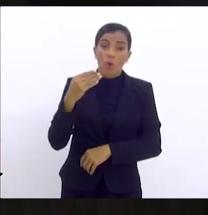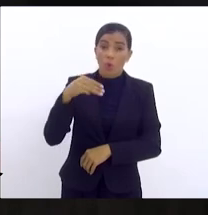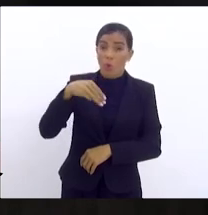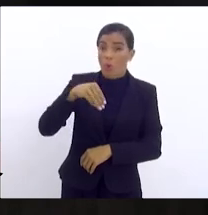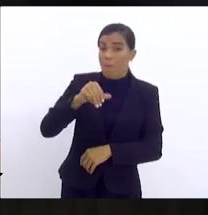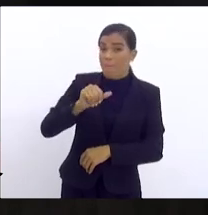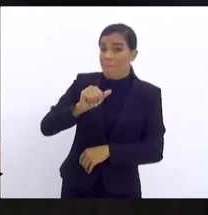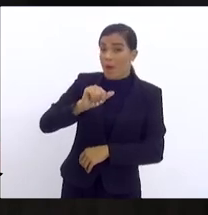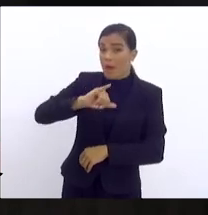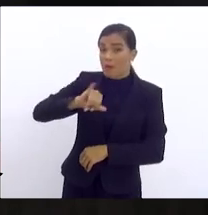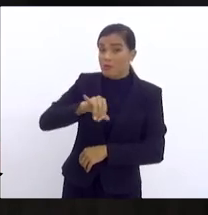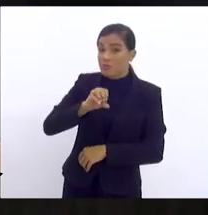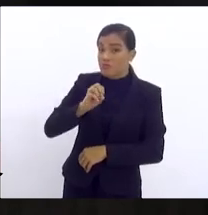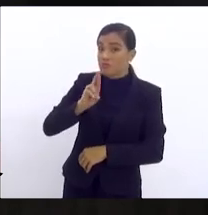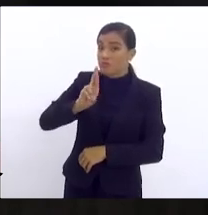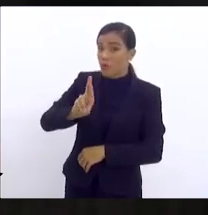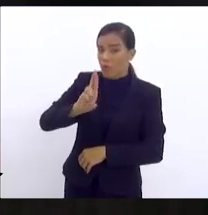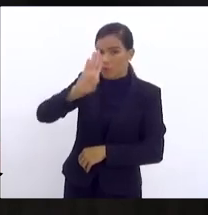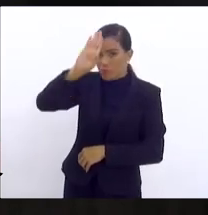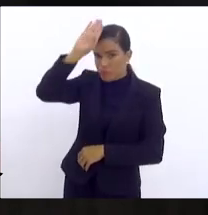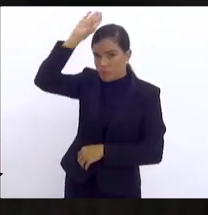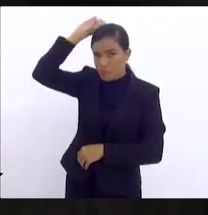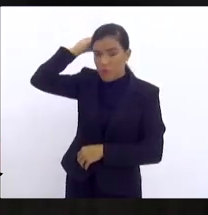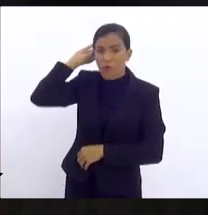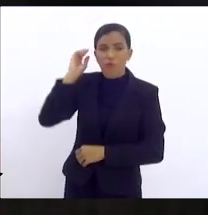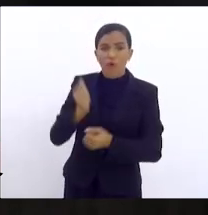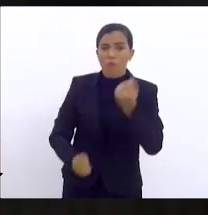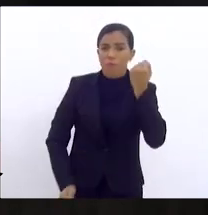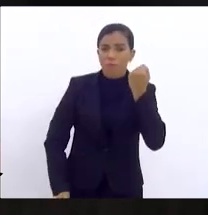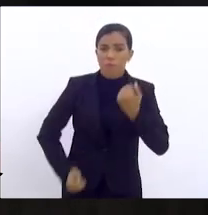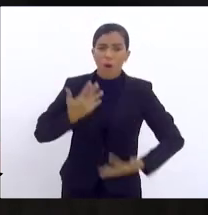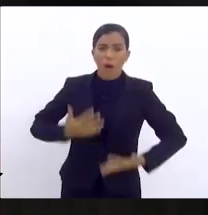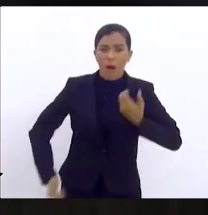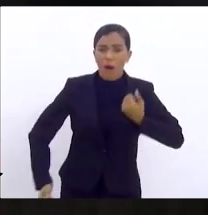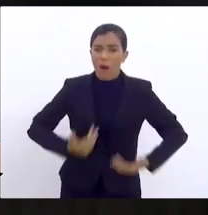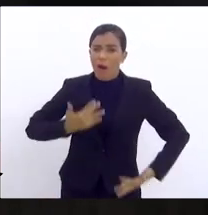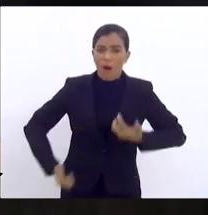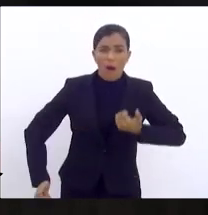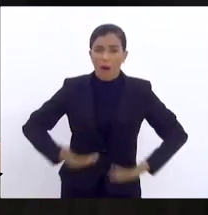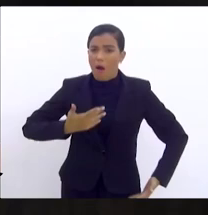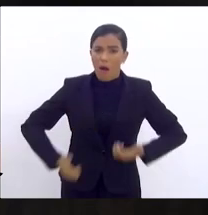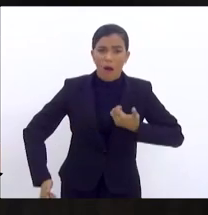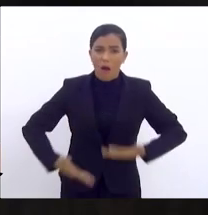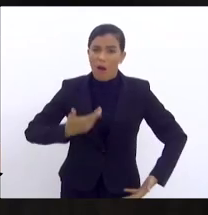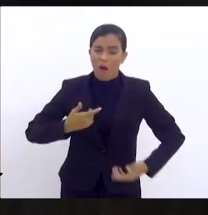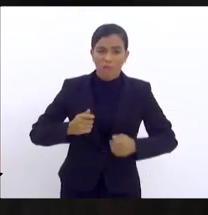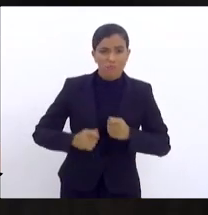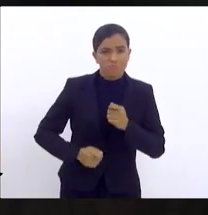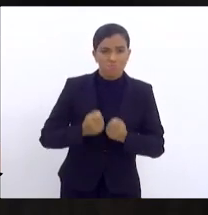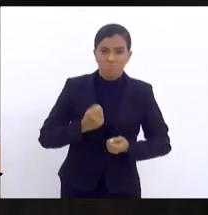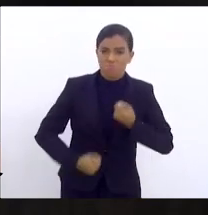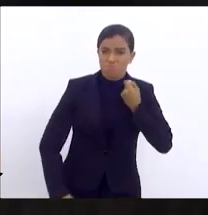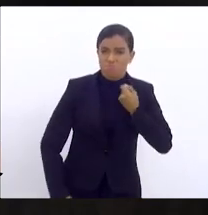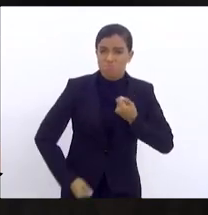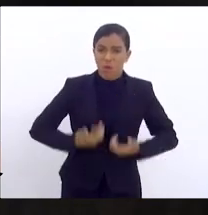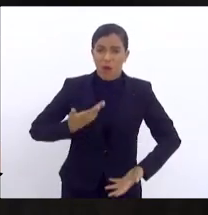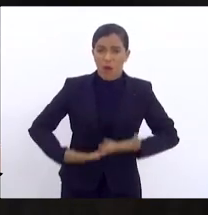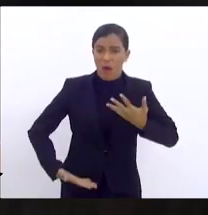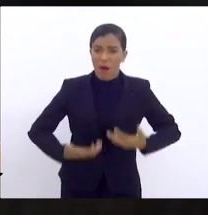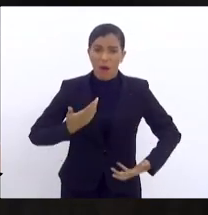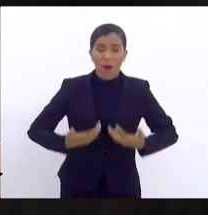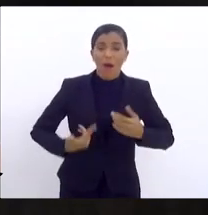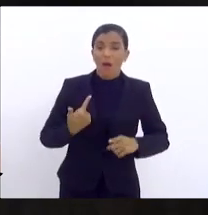do bombeiro foi carbonizado morto e carbonizado até era um fogo no Major